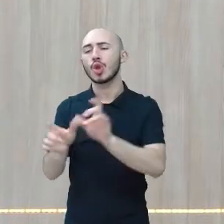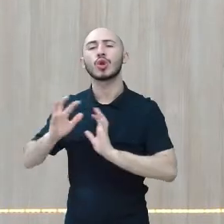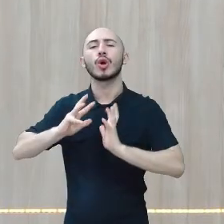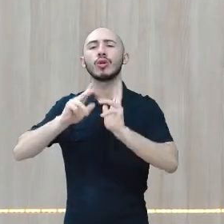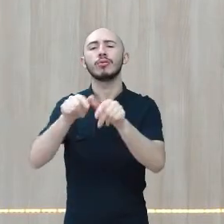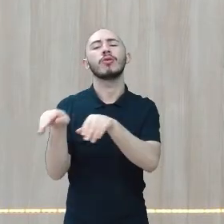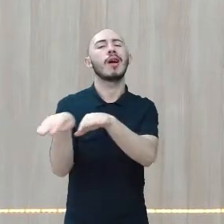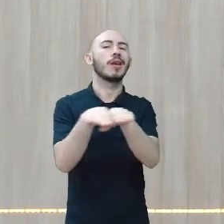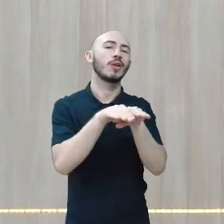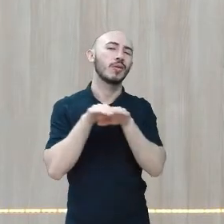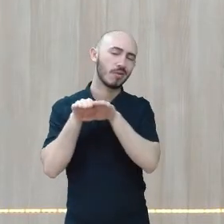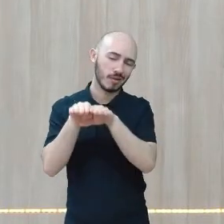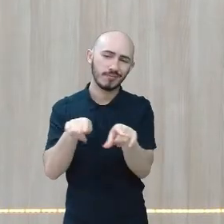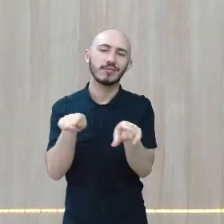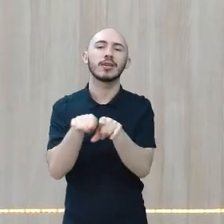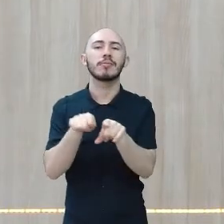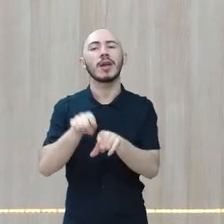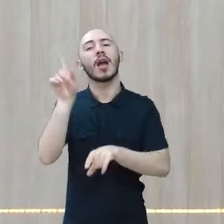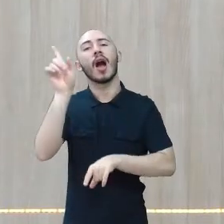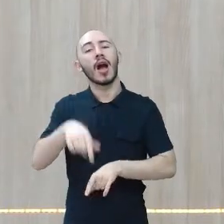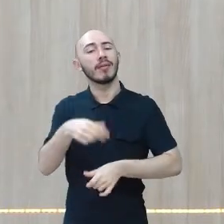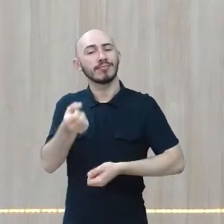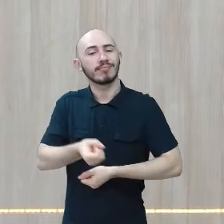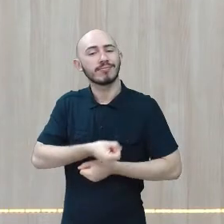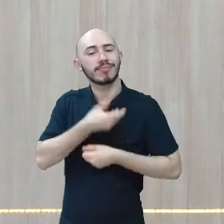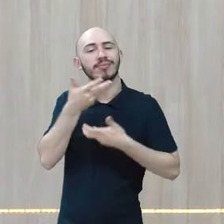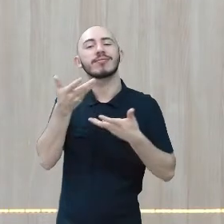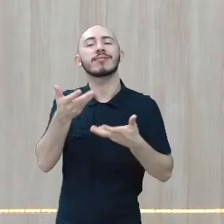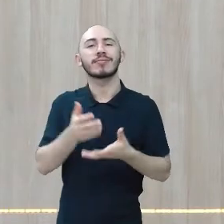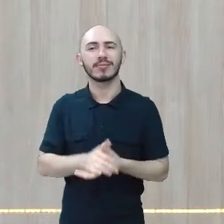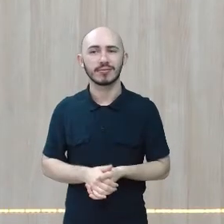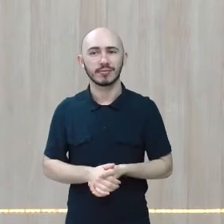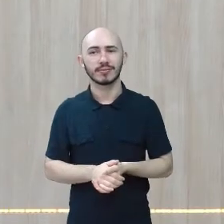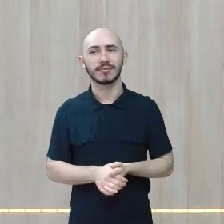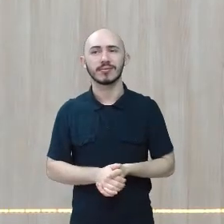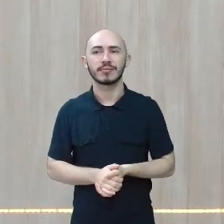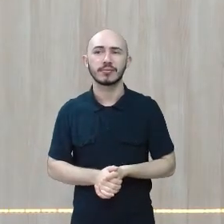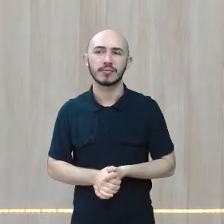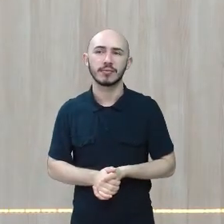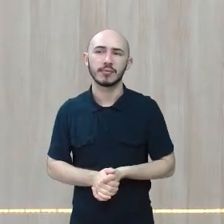iguais. E isso também é poesia. Então vamos lá.